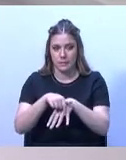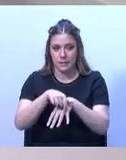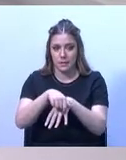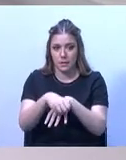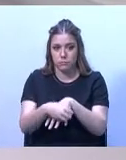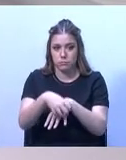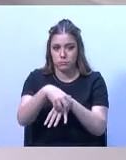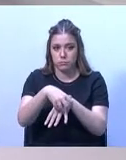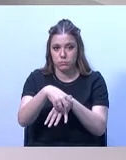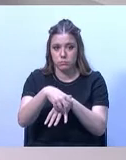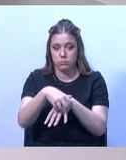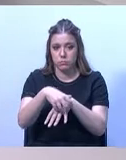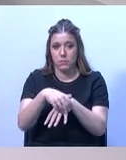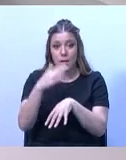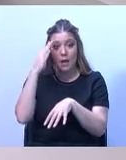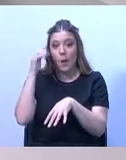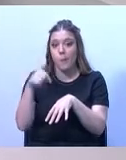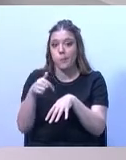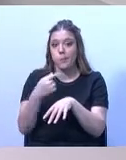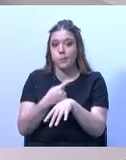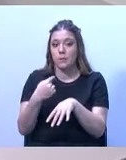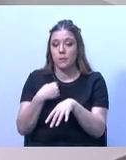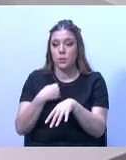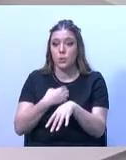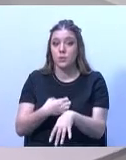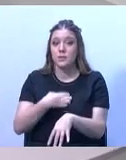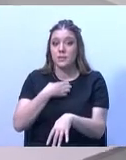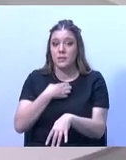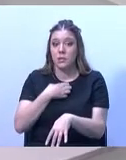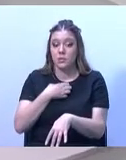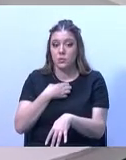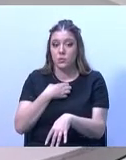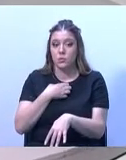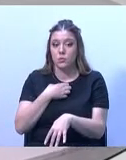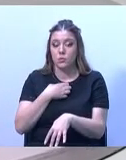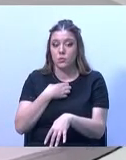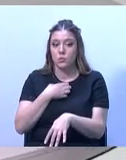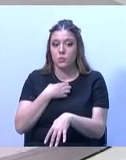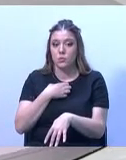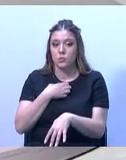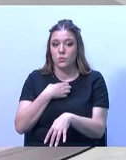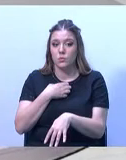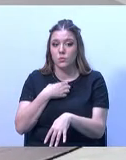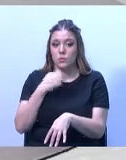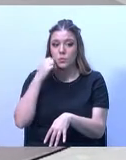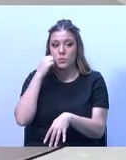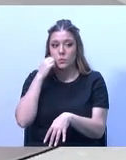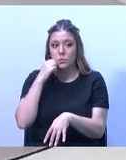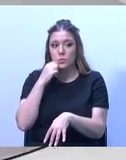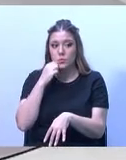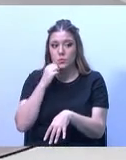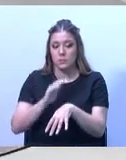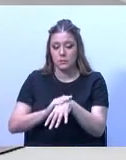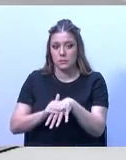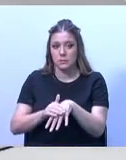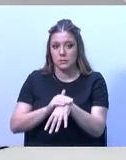nasce. E acho que vem de dentro, porque eu tenho quando está mais grave, eu comecei a sentir a dor no peito do pé.